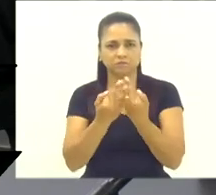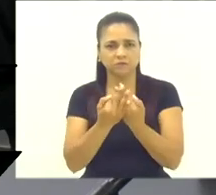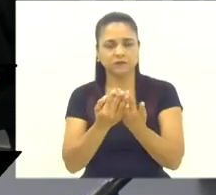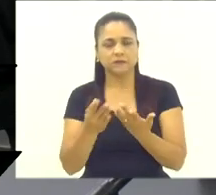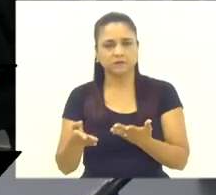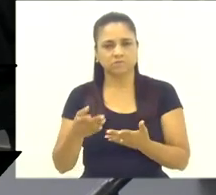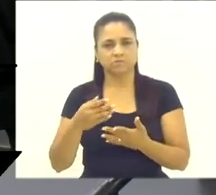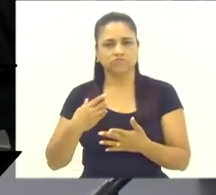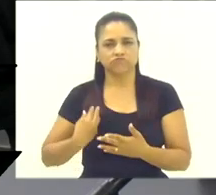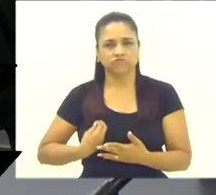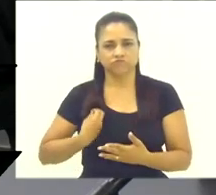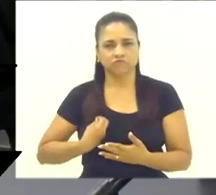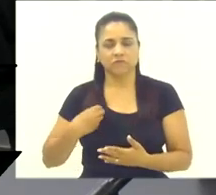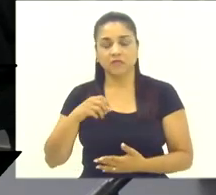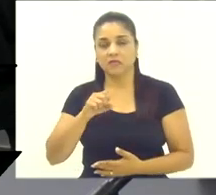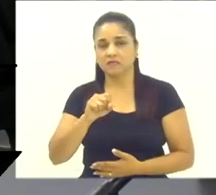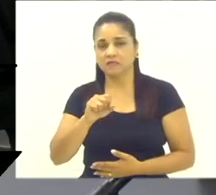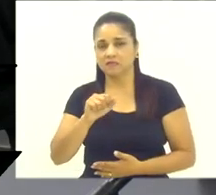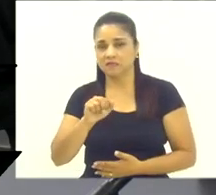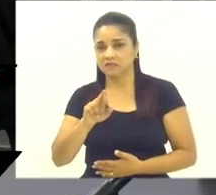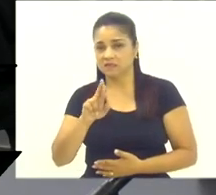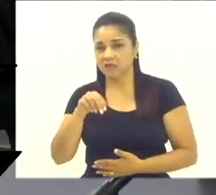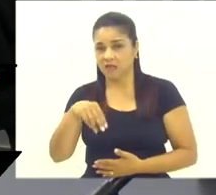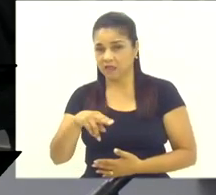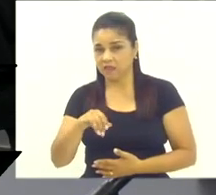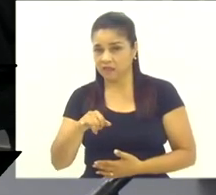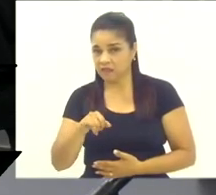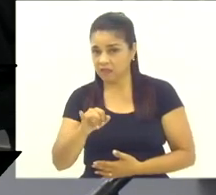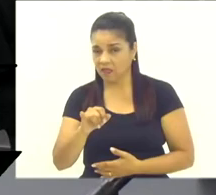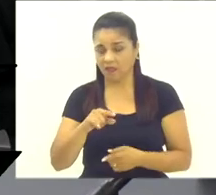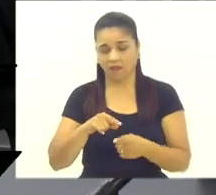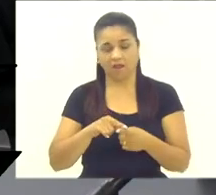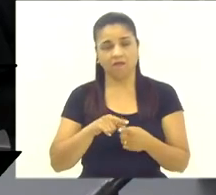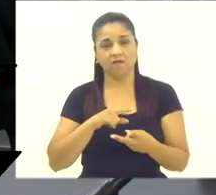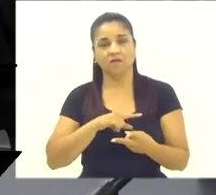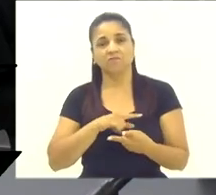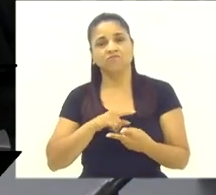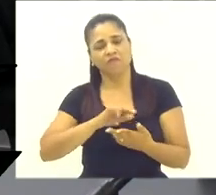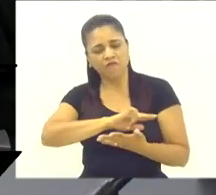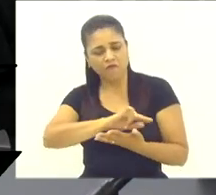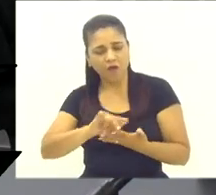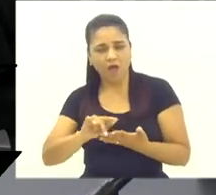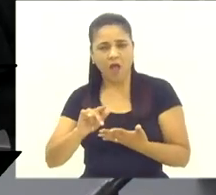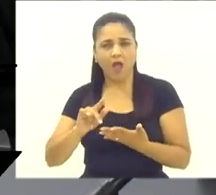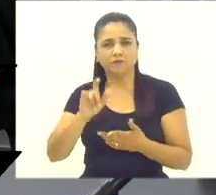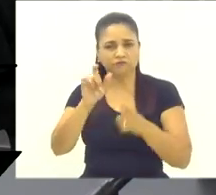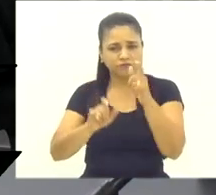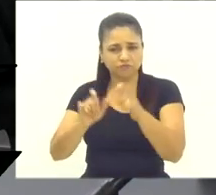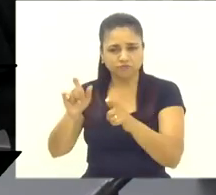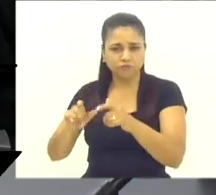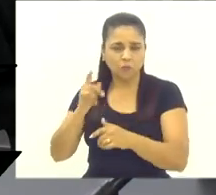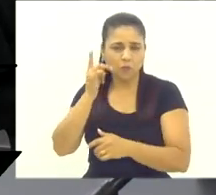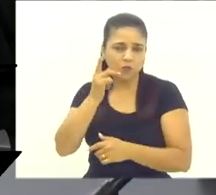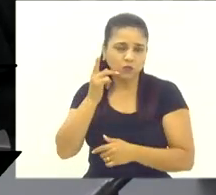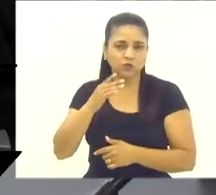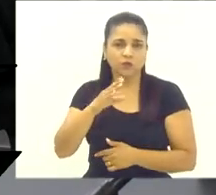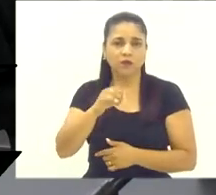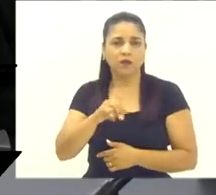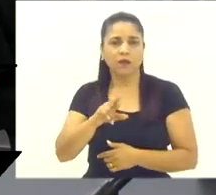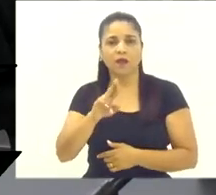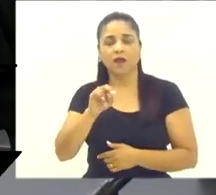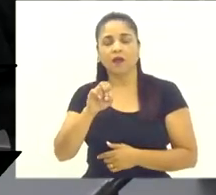de nem inclusive mas a gente tem uma série aí de políticos é Calheiros exato